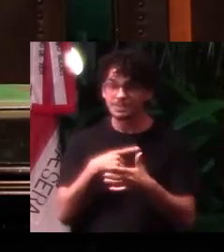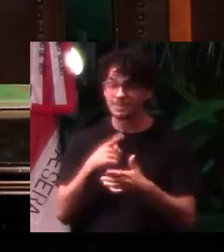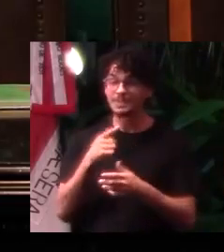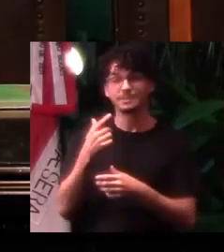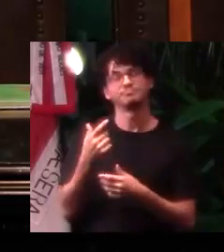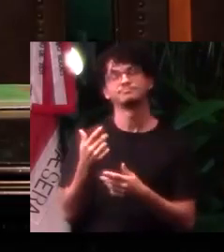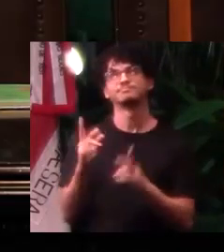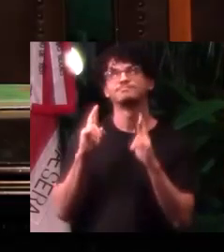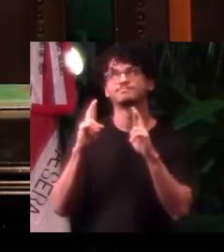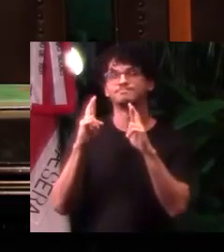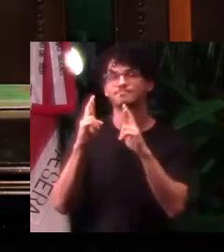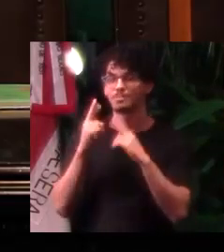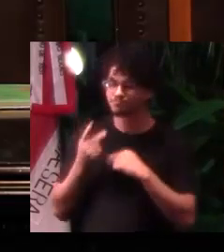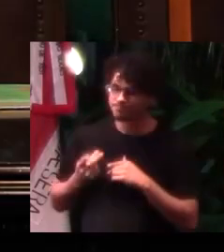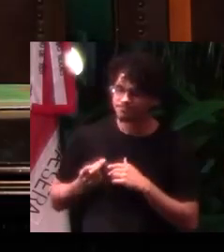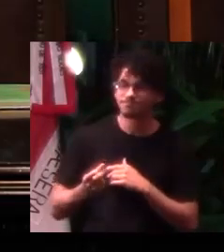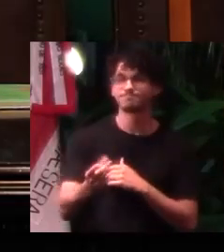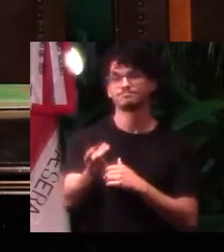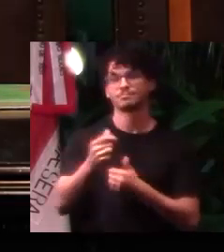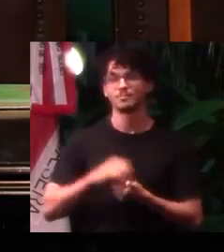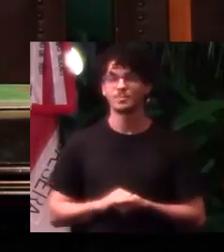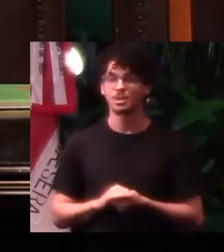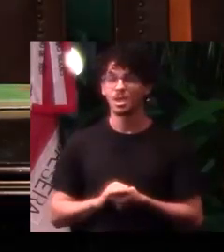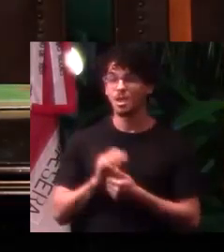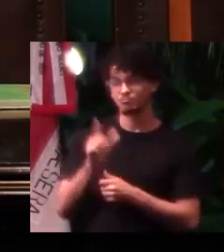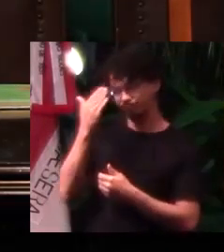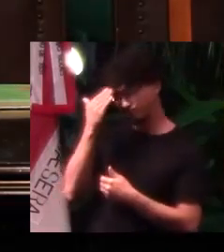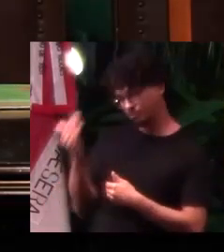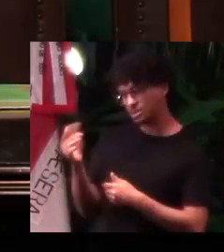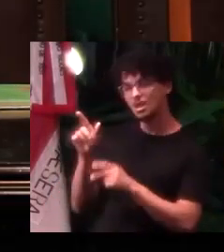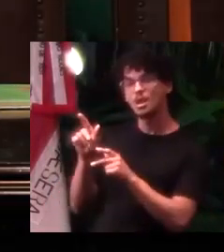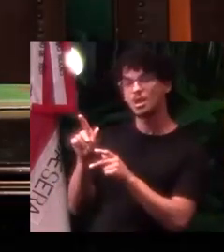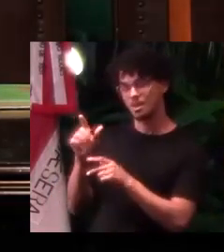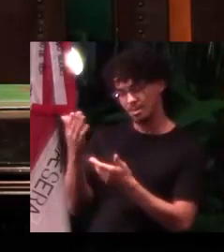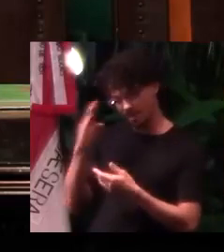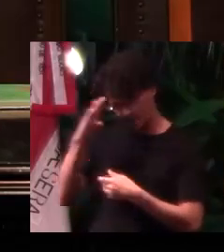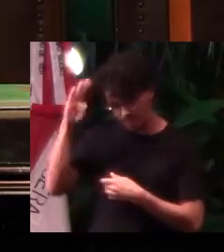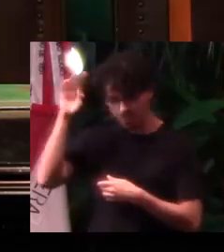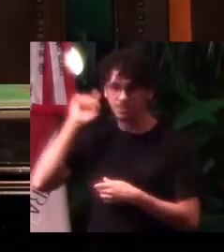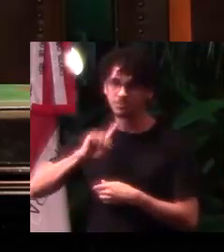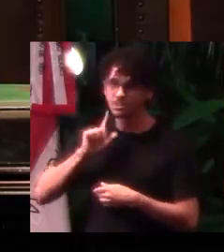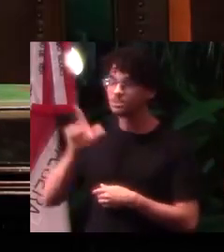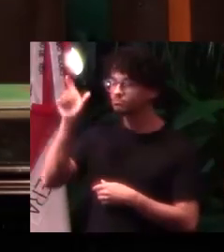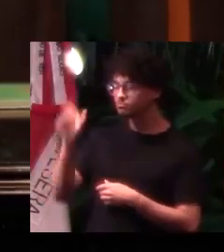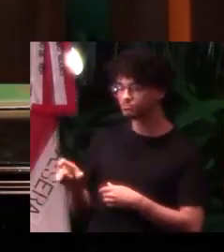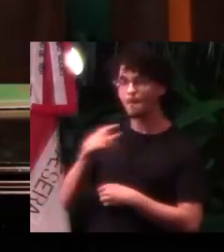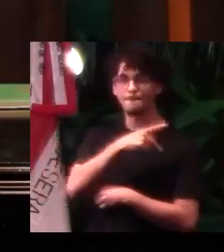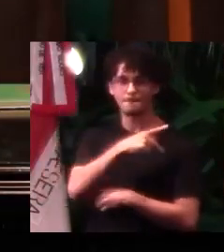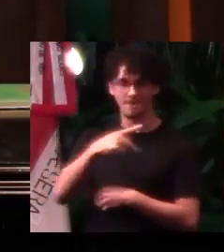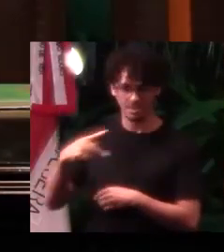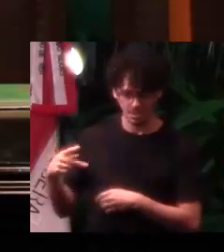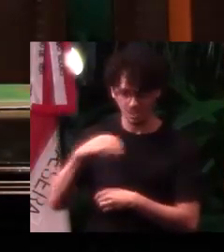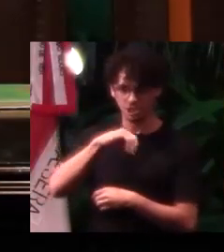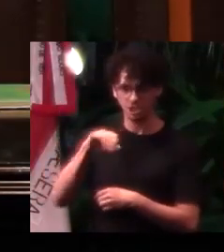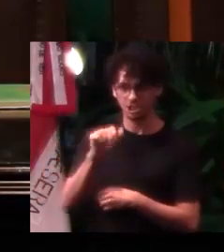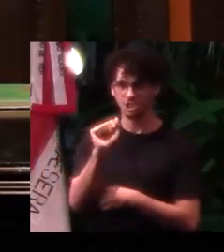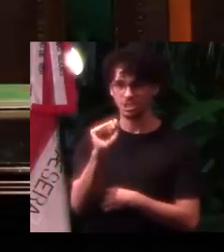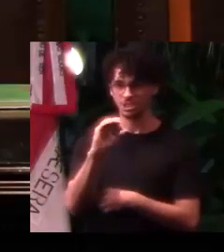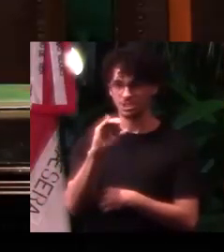vida longa, ao professor, à Academia Mineira de Letras, na pessoa do presidente, professor Jacinto